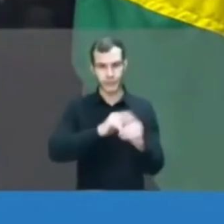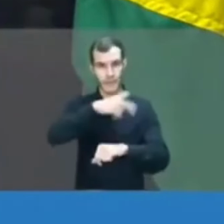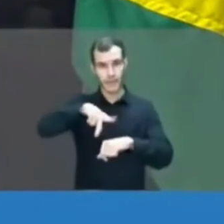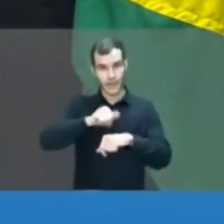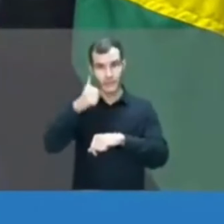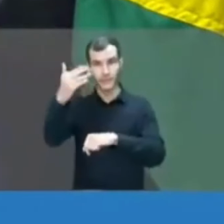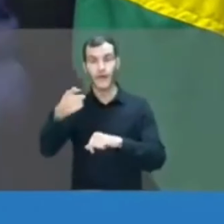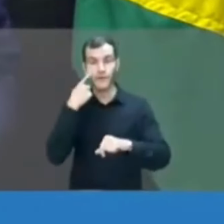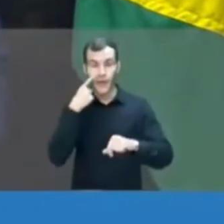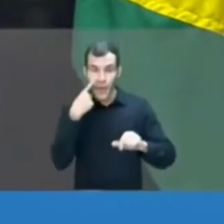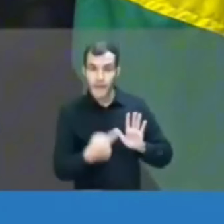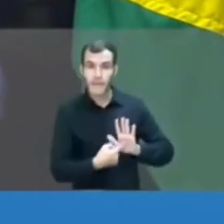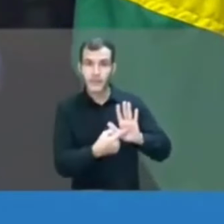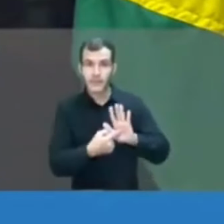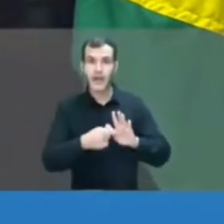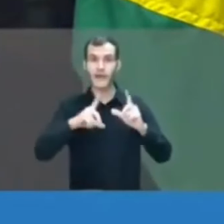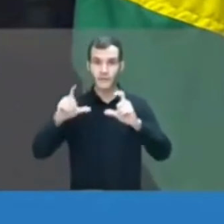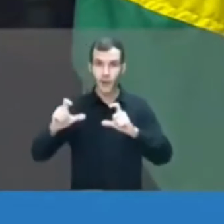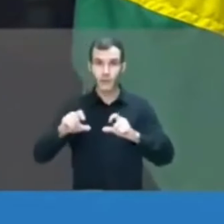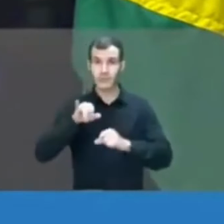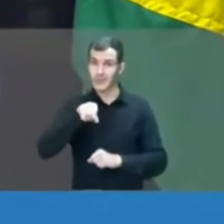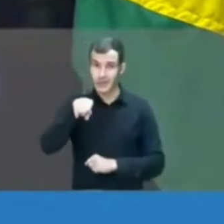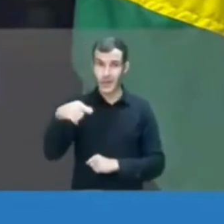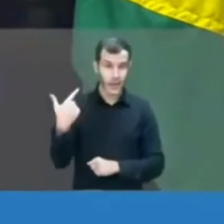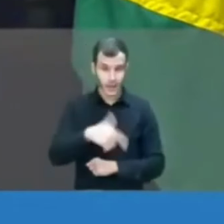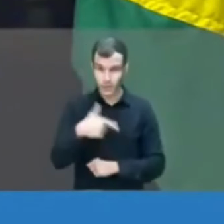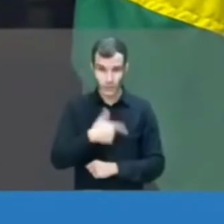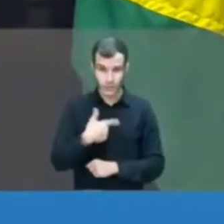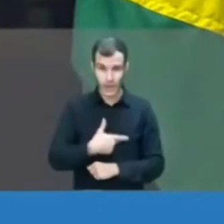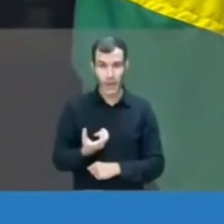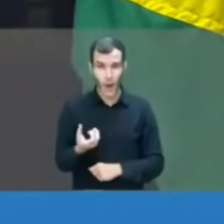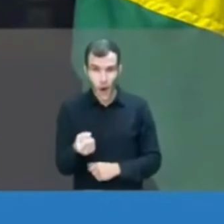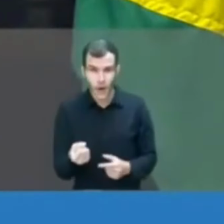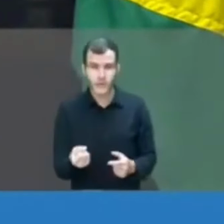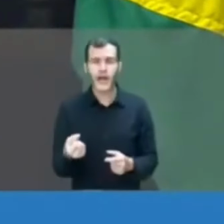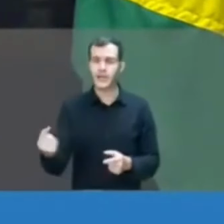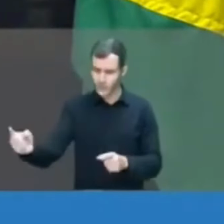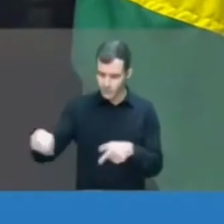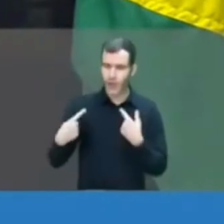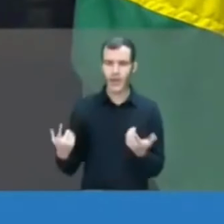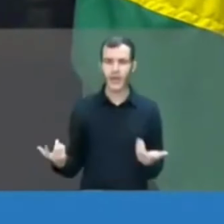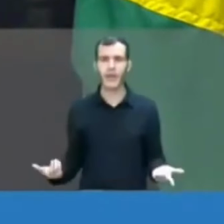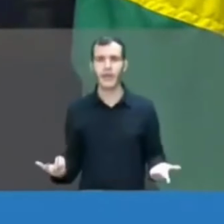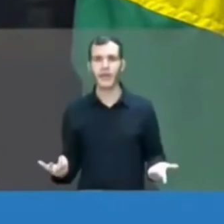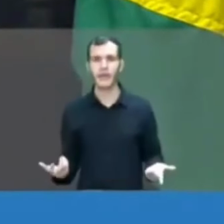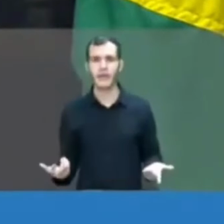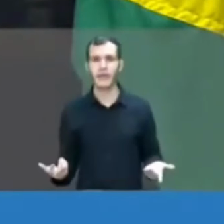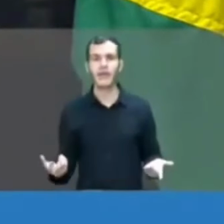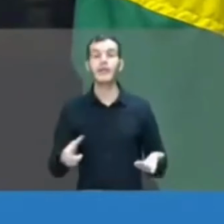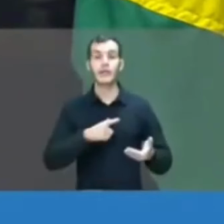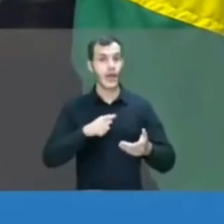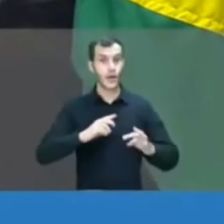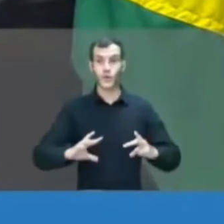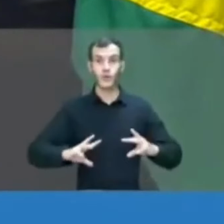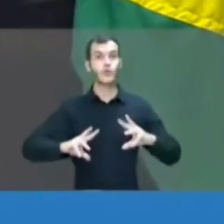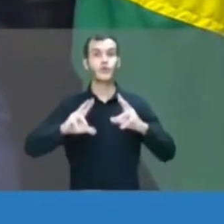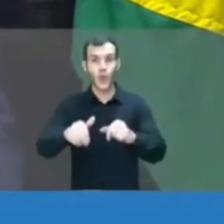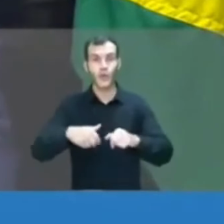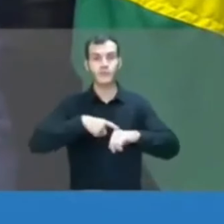ele não for covarde, ele que venha também atrás de mim. Eles todos divulgaram, Mariana,